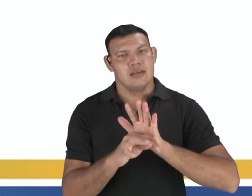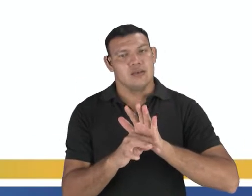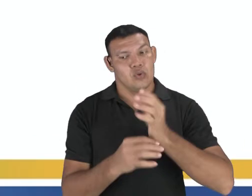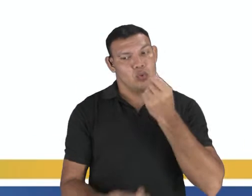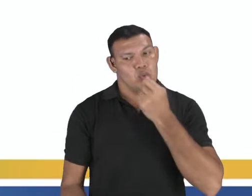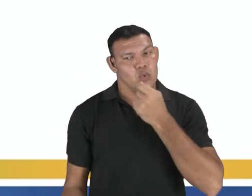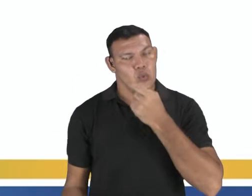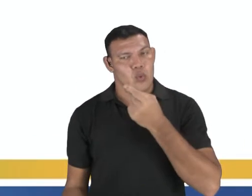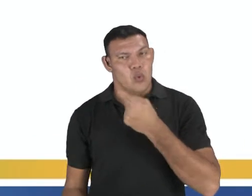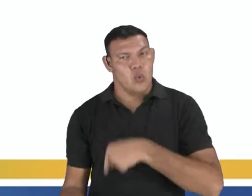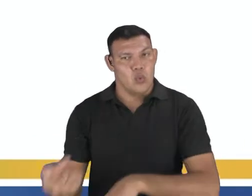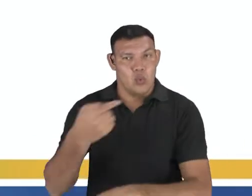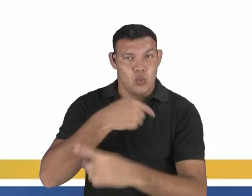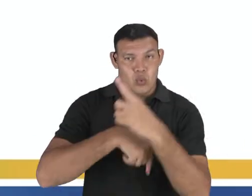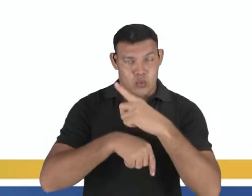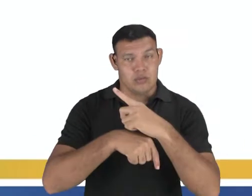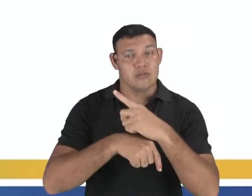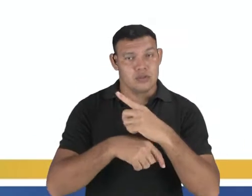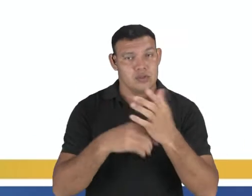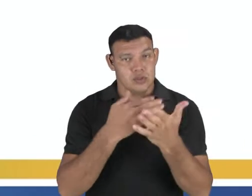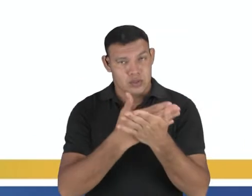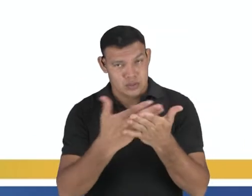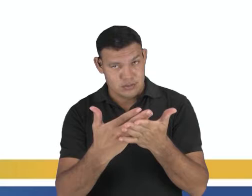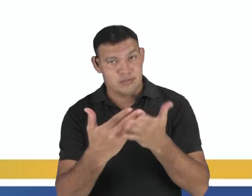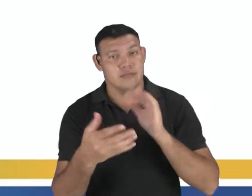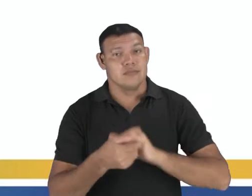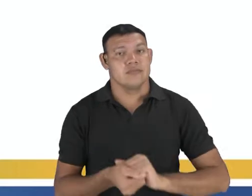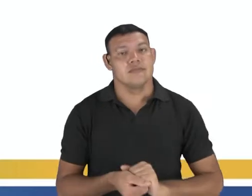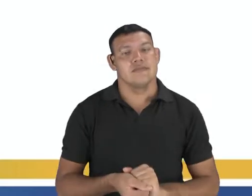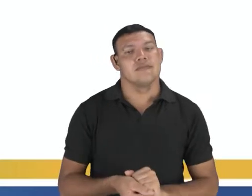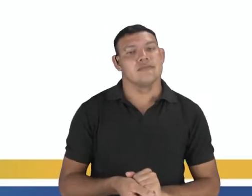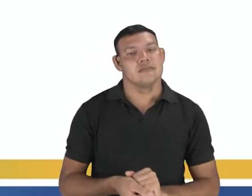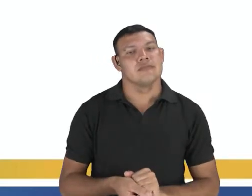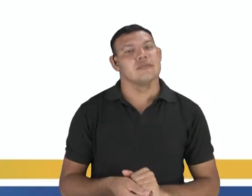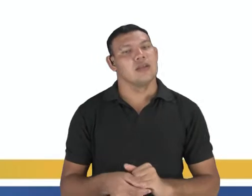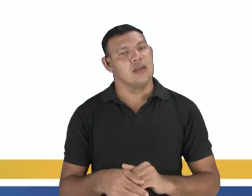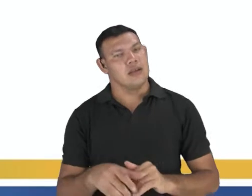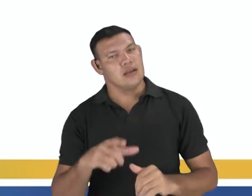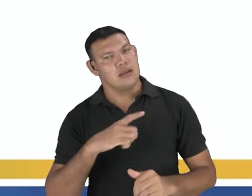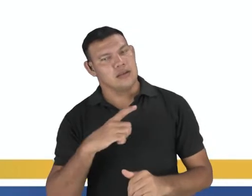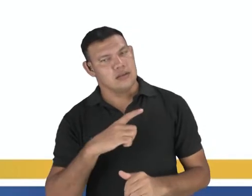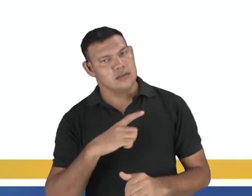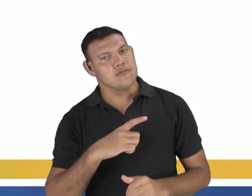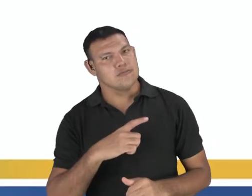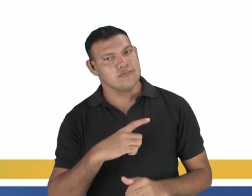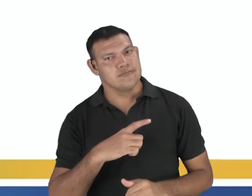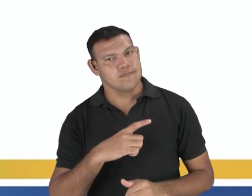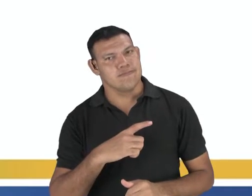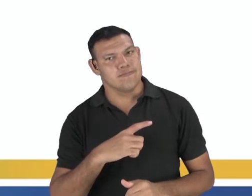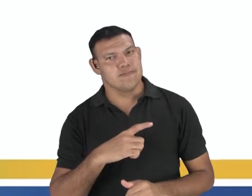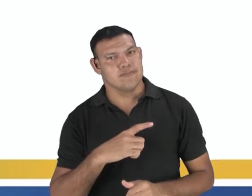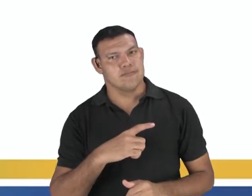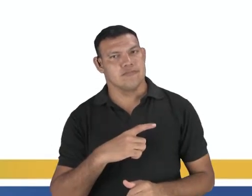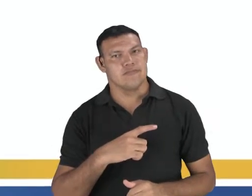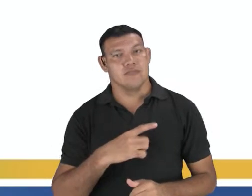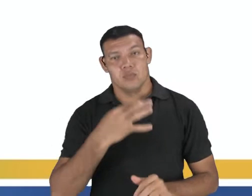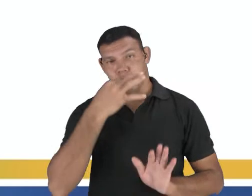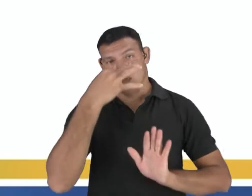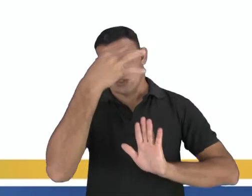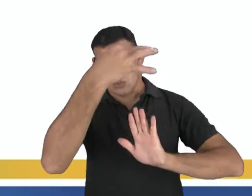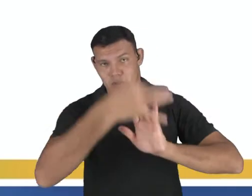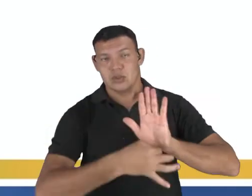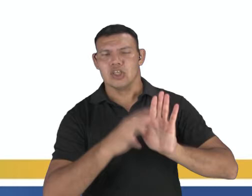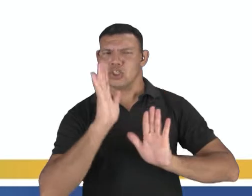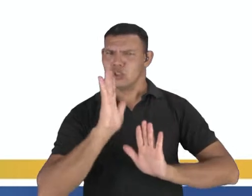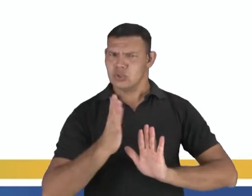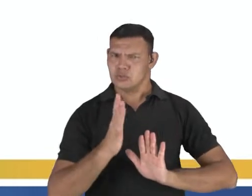a tese, a sua opinião defendida e se respalda, né? Retoma um pouco dos